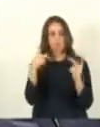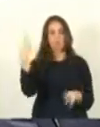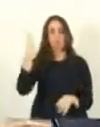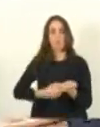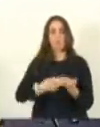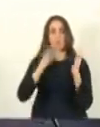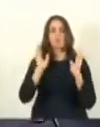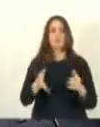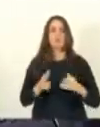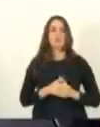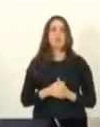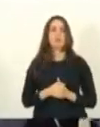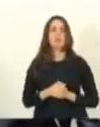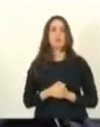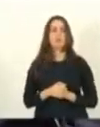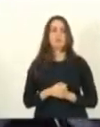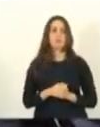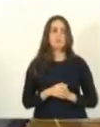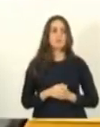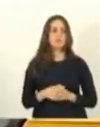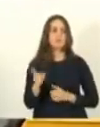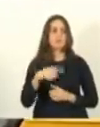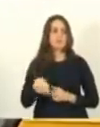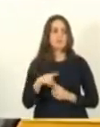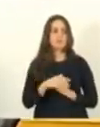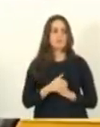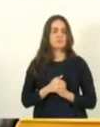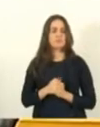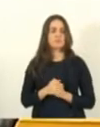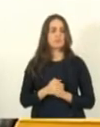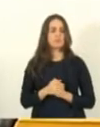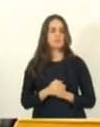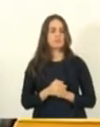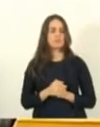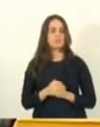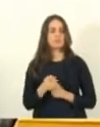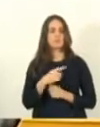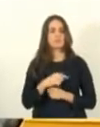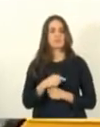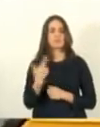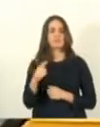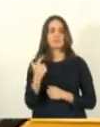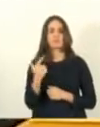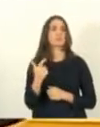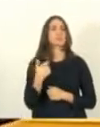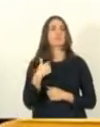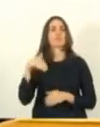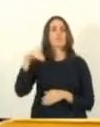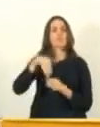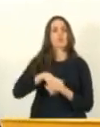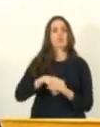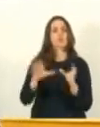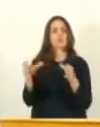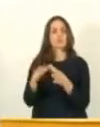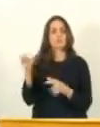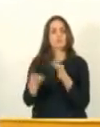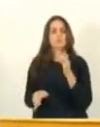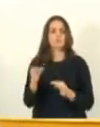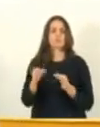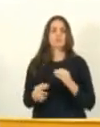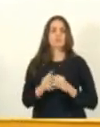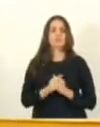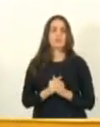bom? Ok, mais algum deputado gostaria de discutir? Não havendo, eu vou colher os votos na Comissão de Justiça, como vota o deputado Vandinho Leite.